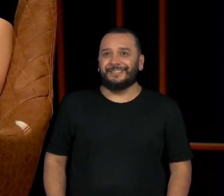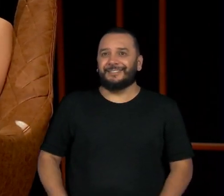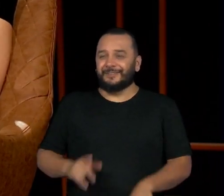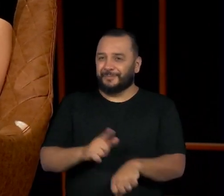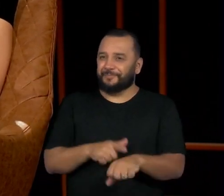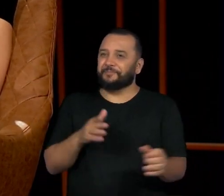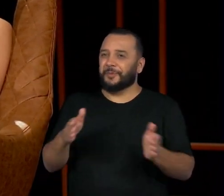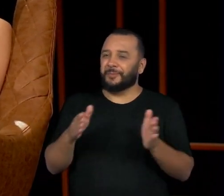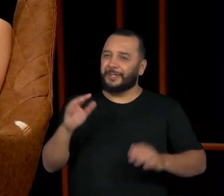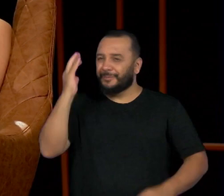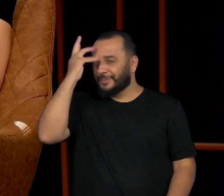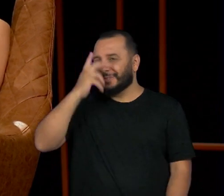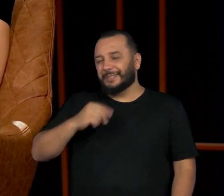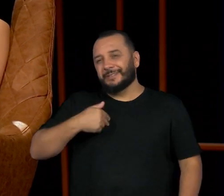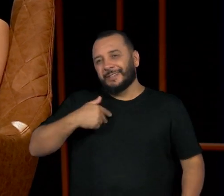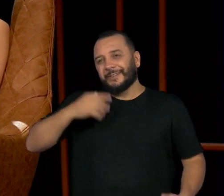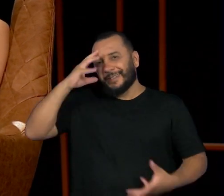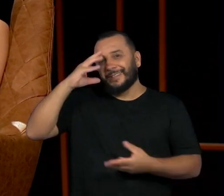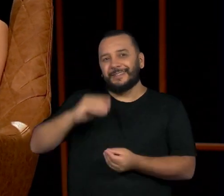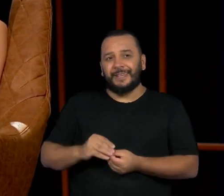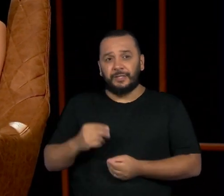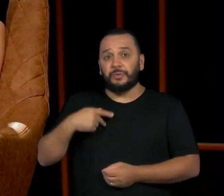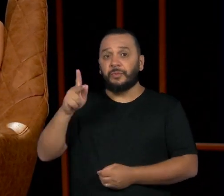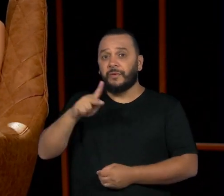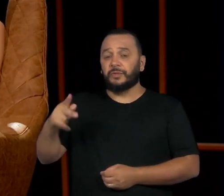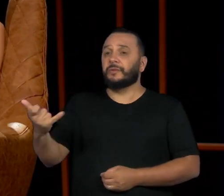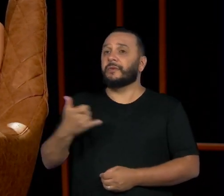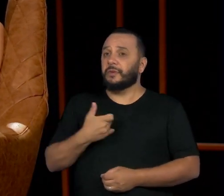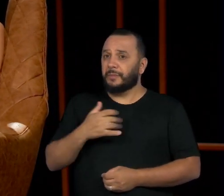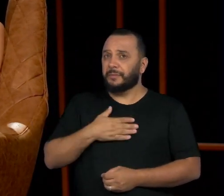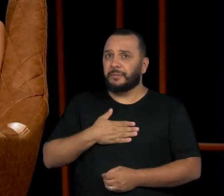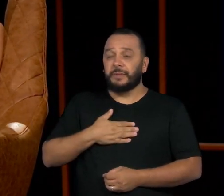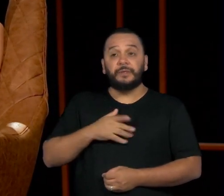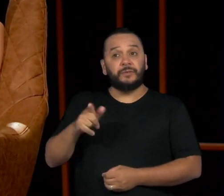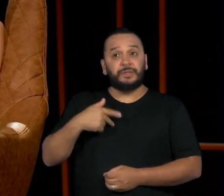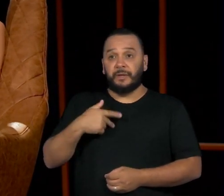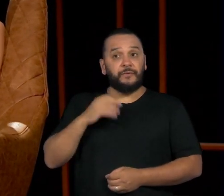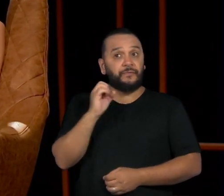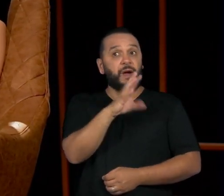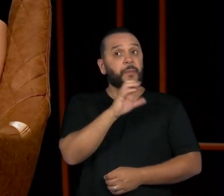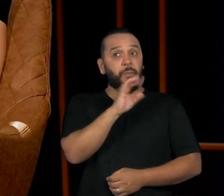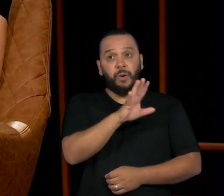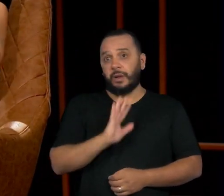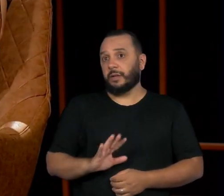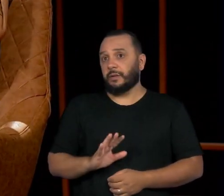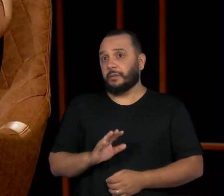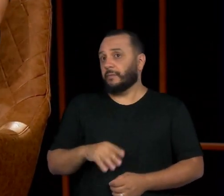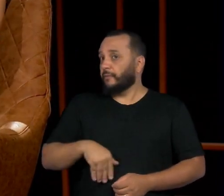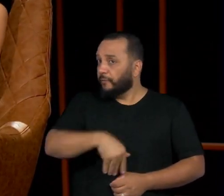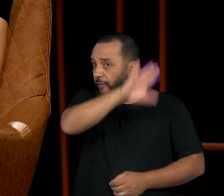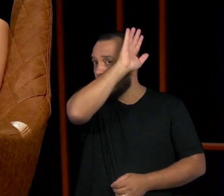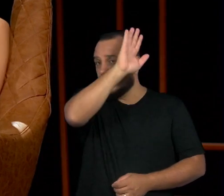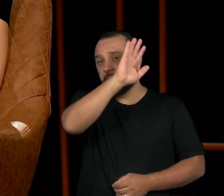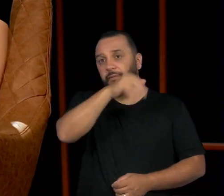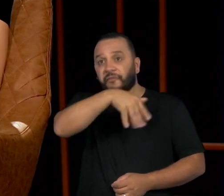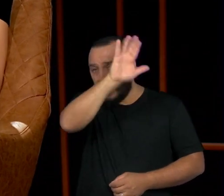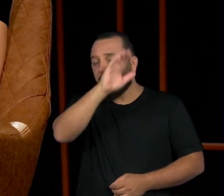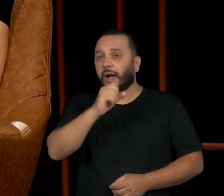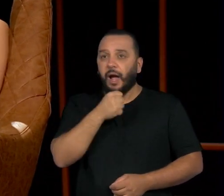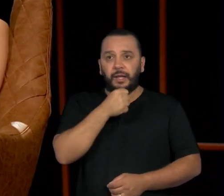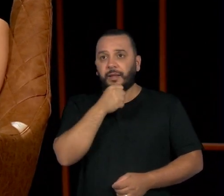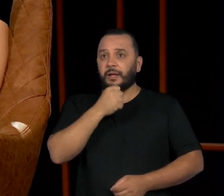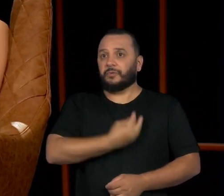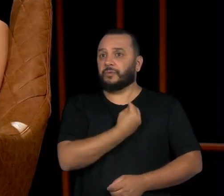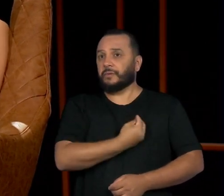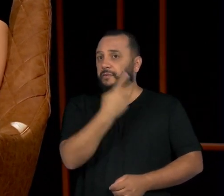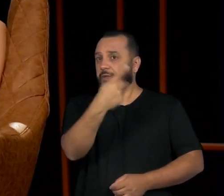muito bonito, assim, onde eu entendo, e os professores diziam para mim: vai embora daqui. Tipo isso que ele falou agora. Vai cantar, sua vida é